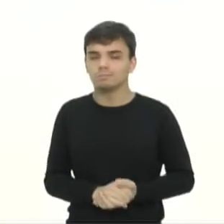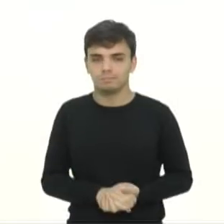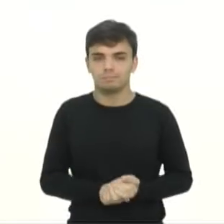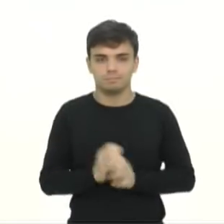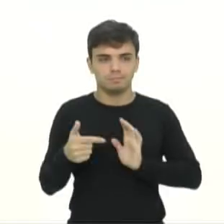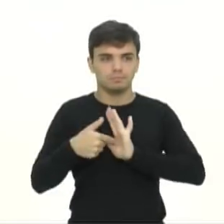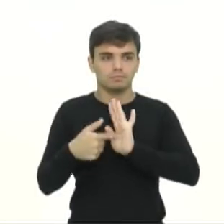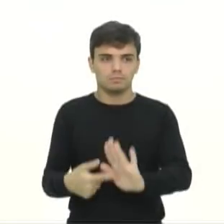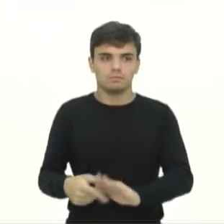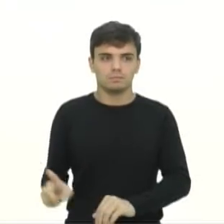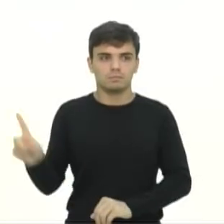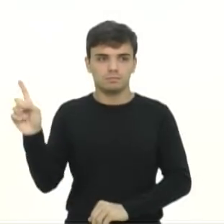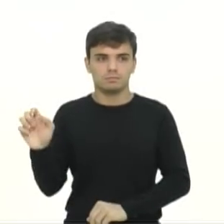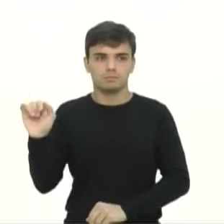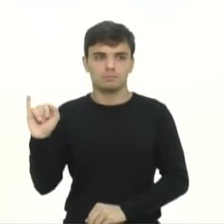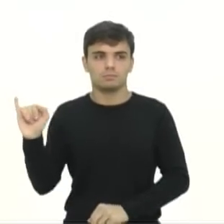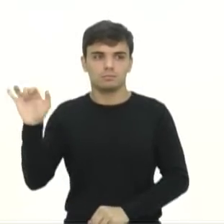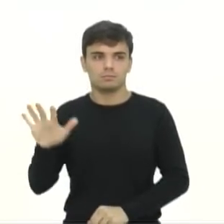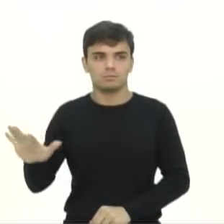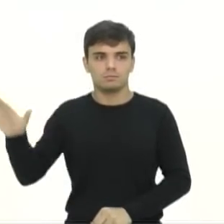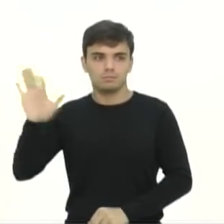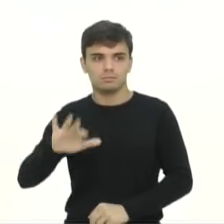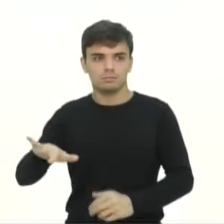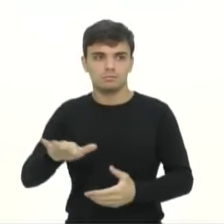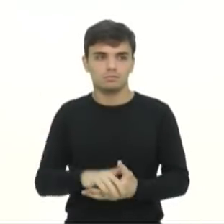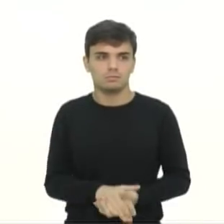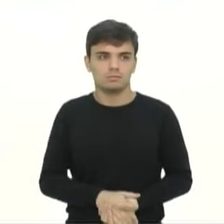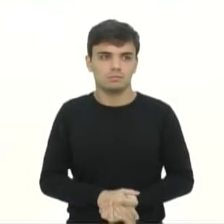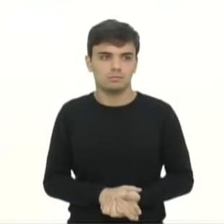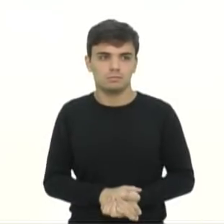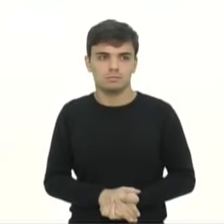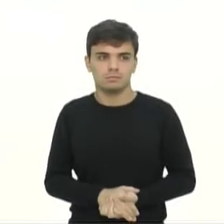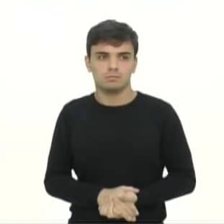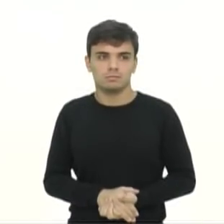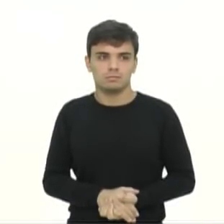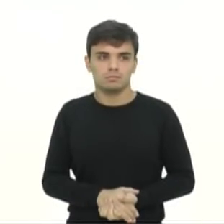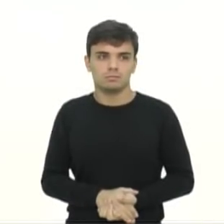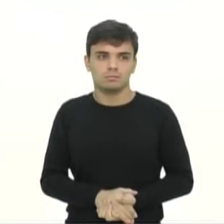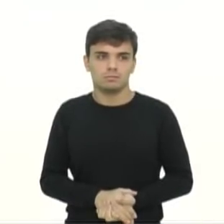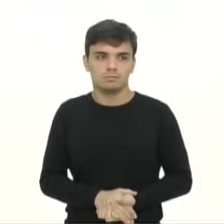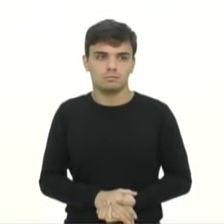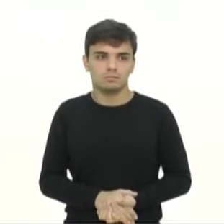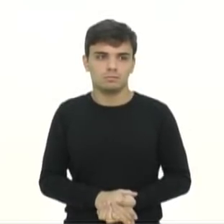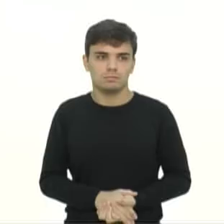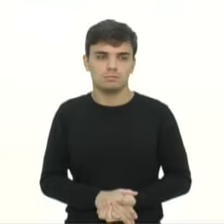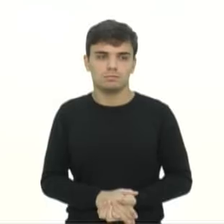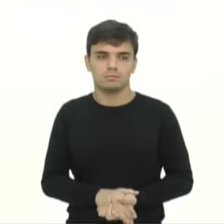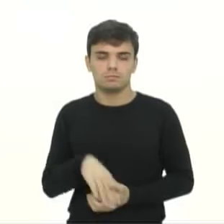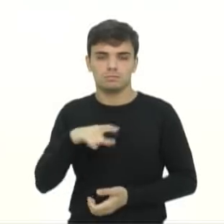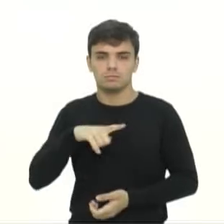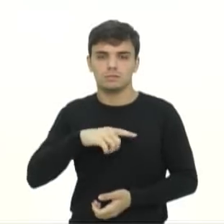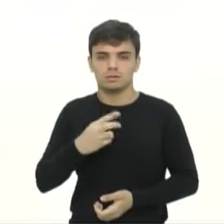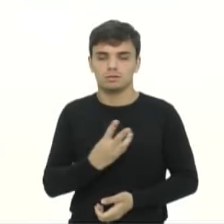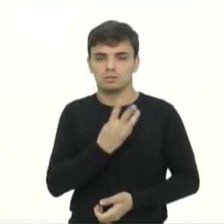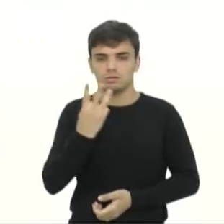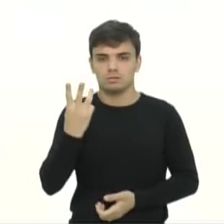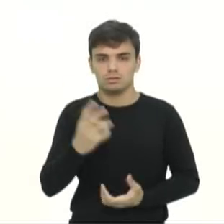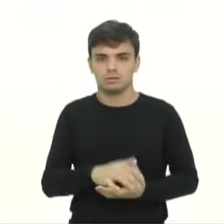aqui nesta animação. Então, temos ali os 3 critérios, força e velocidade, ali